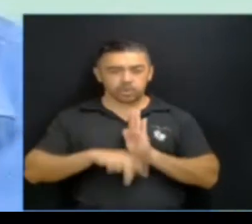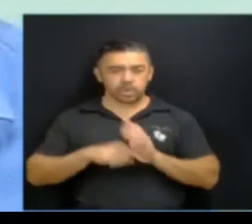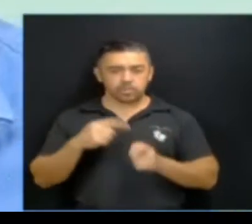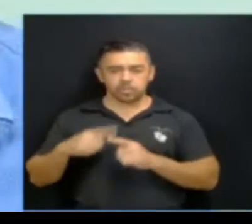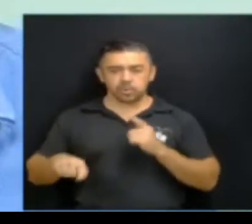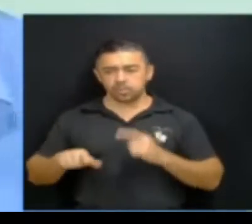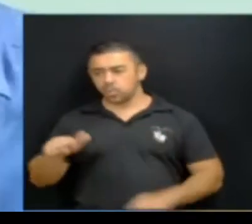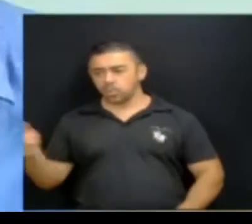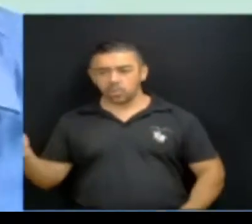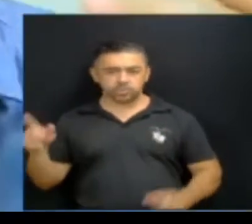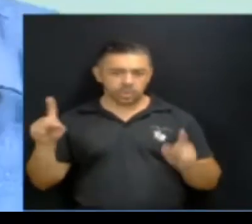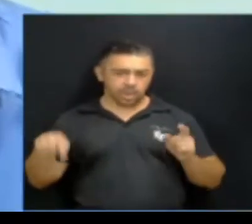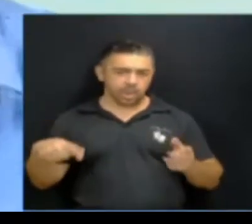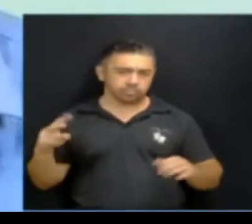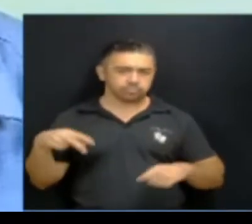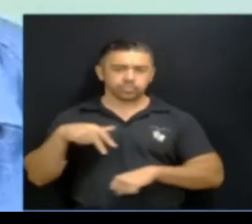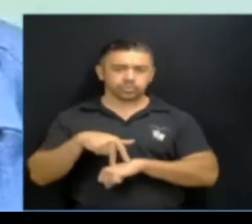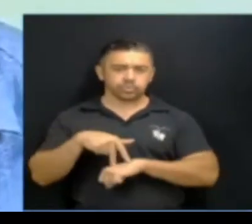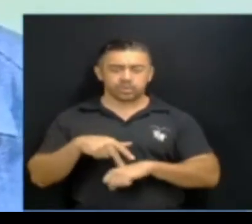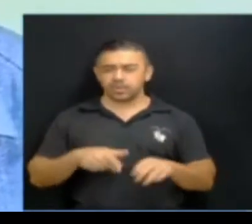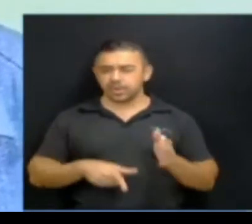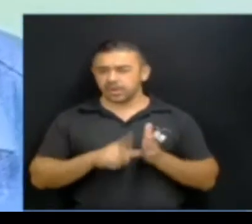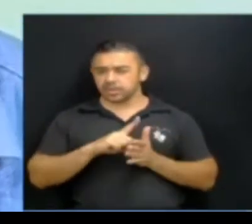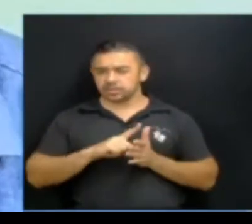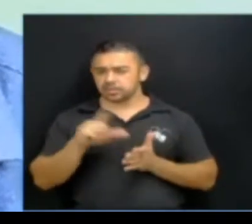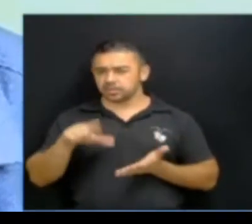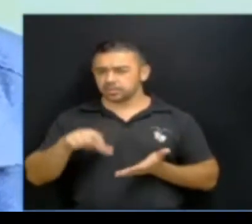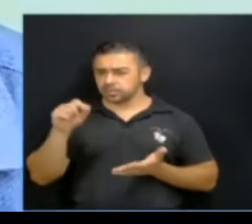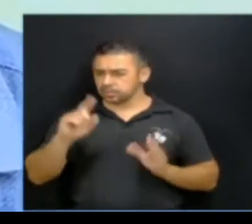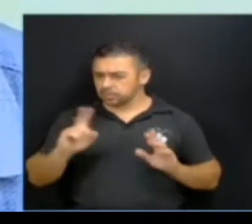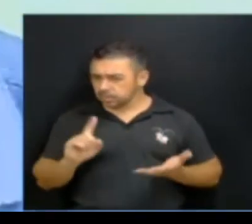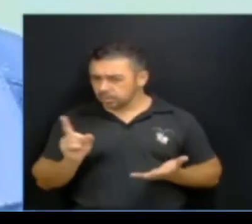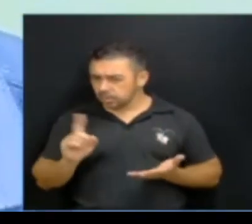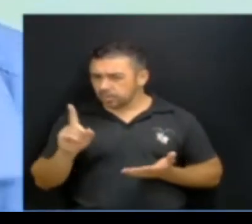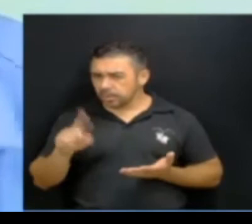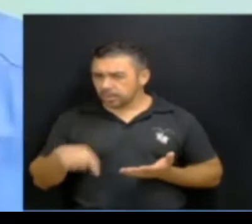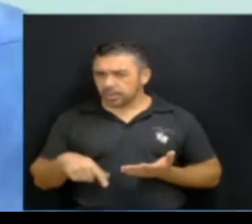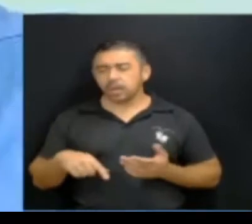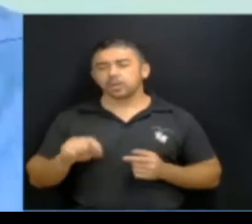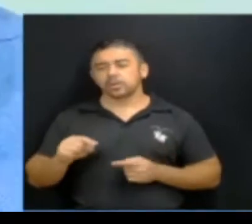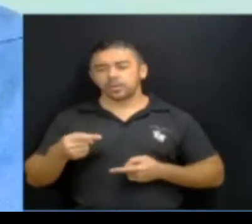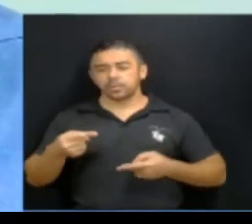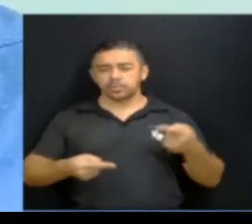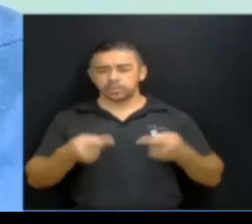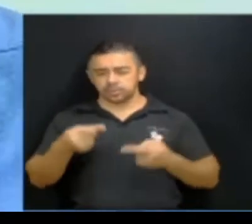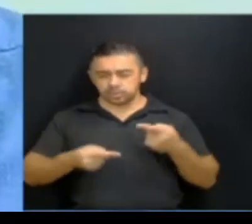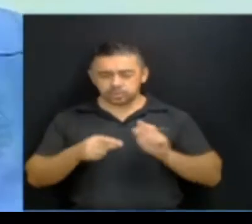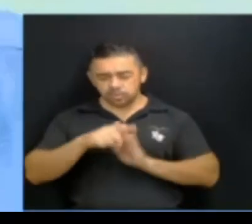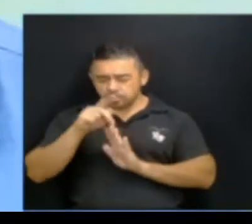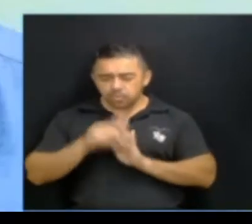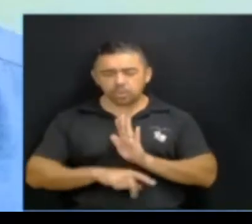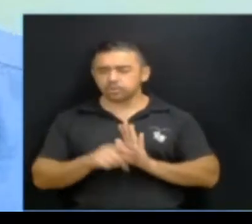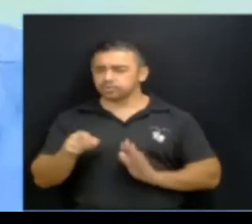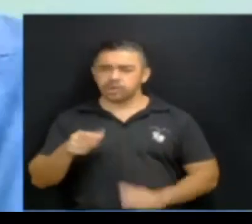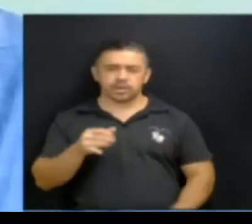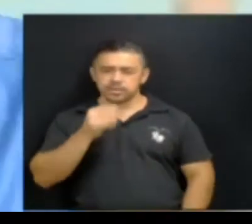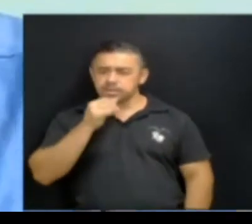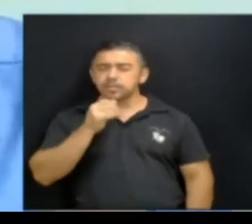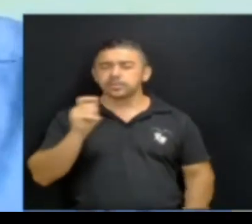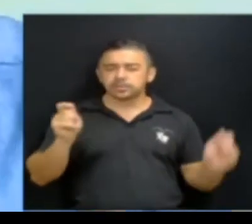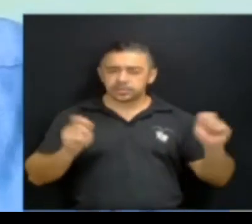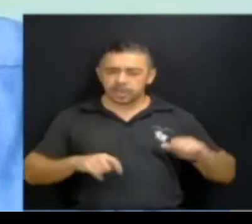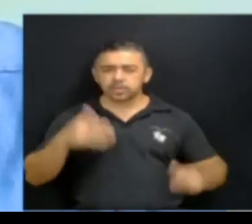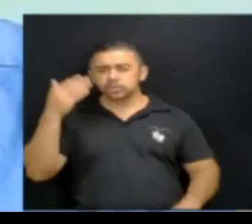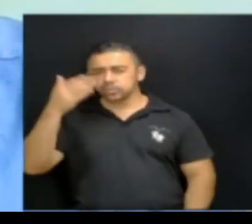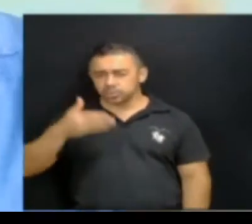o outro que é a posição. Antecipar uma decisão é tirar de jogo político um projeto que permitiria discussão.